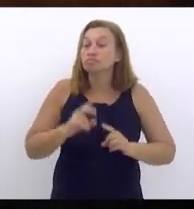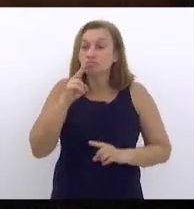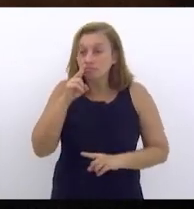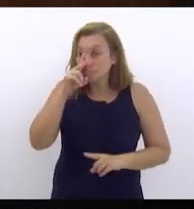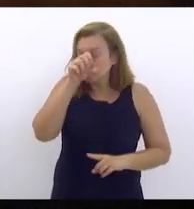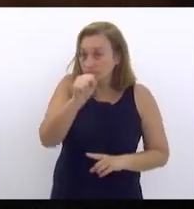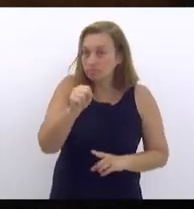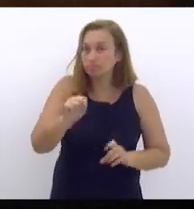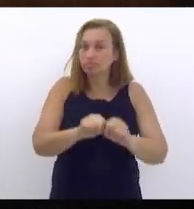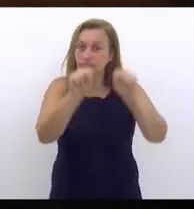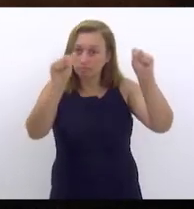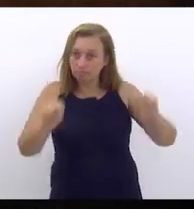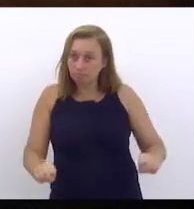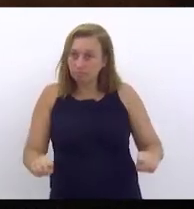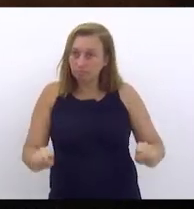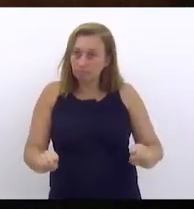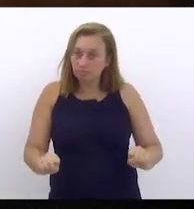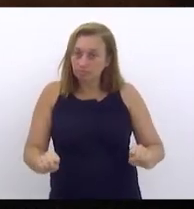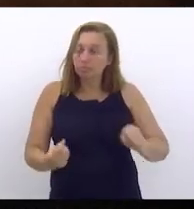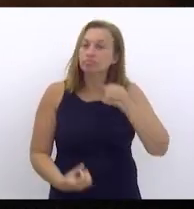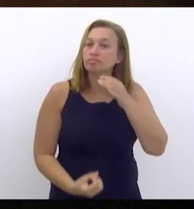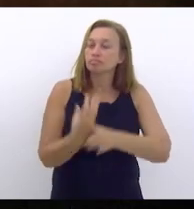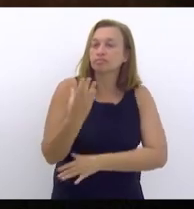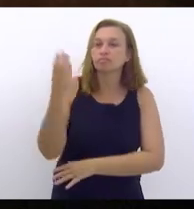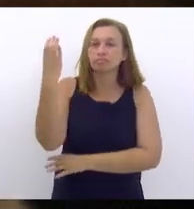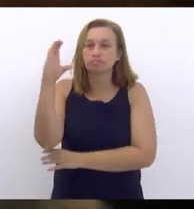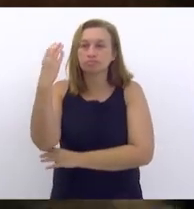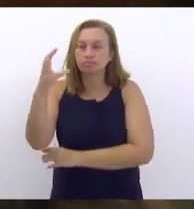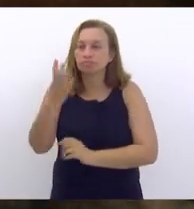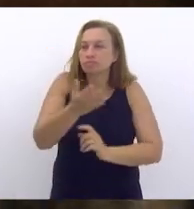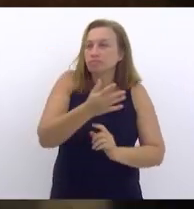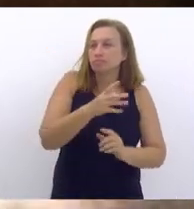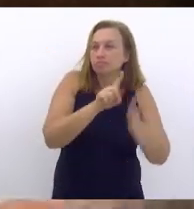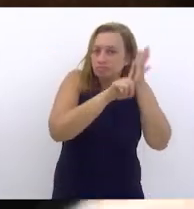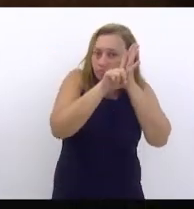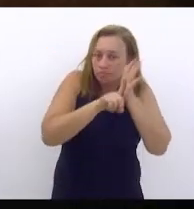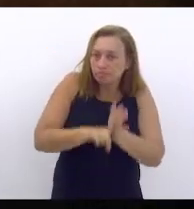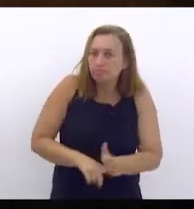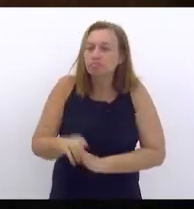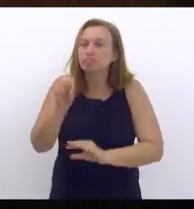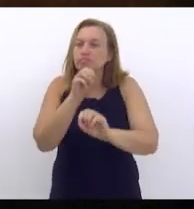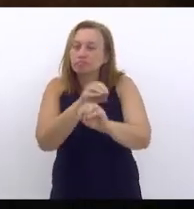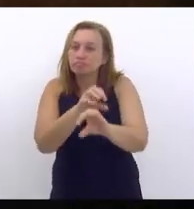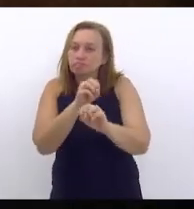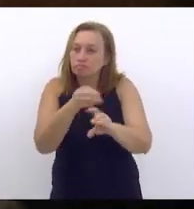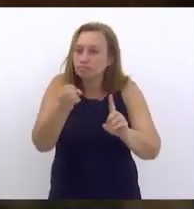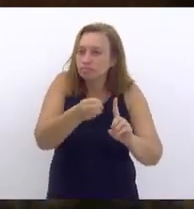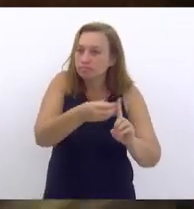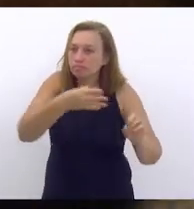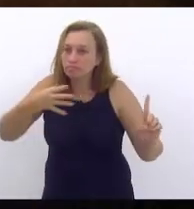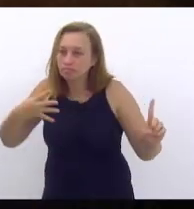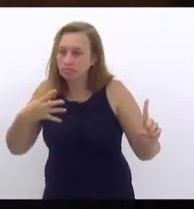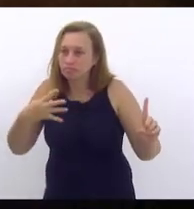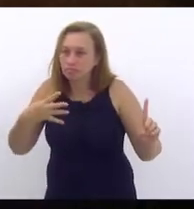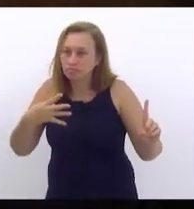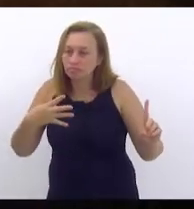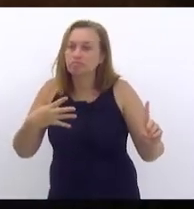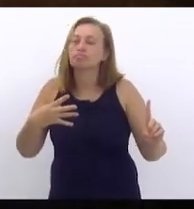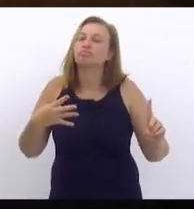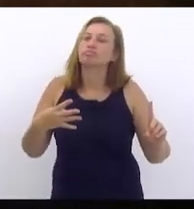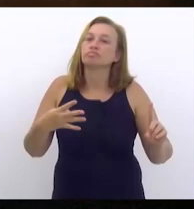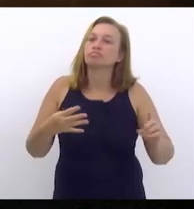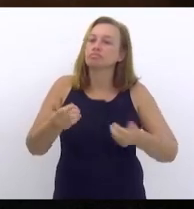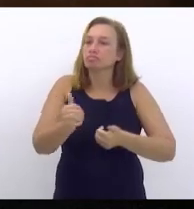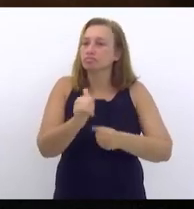o sistema de produção de ciência, pesquisa, ensino, extensão, inovação, a